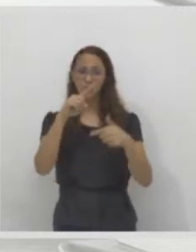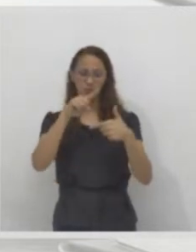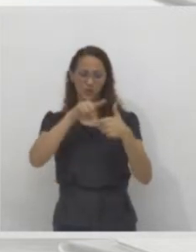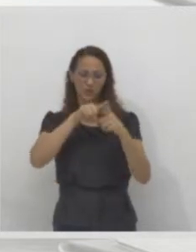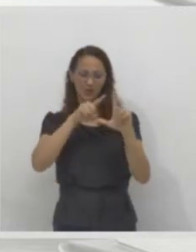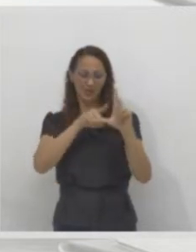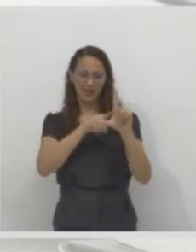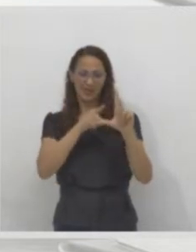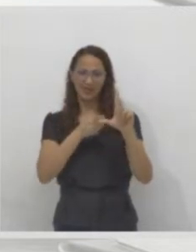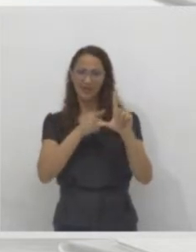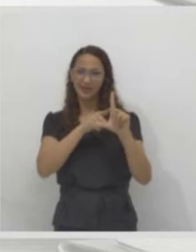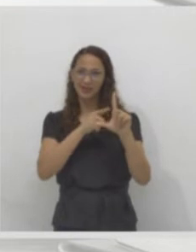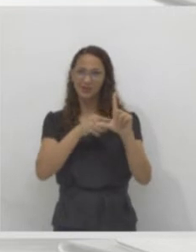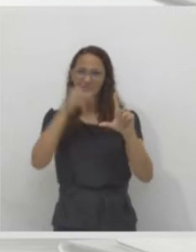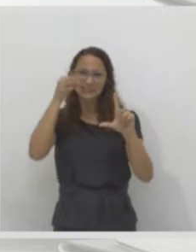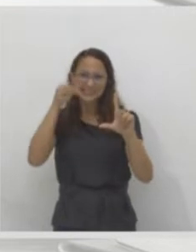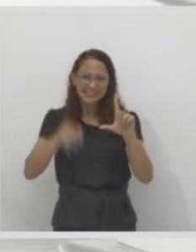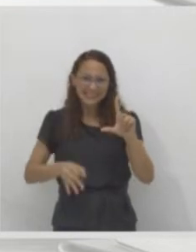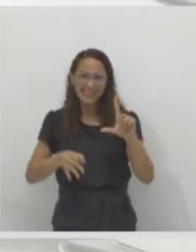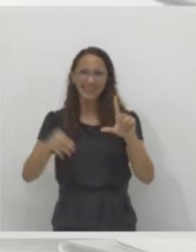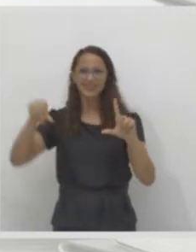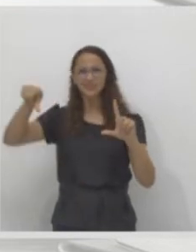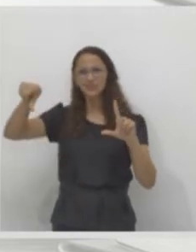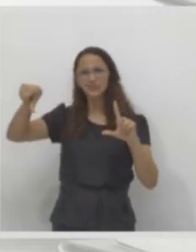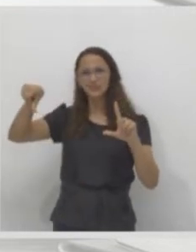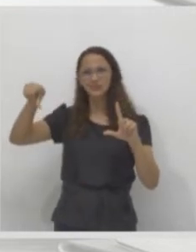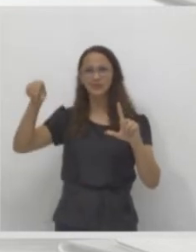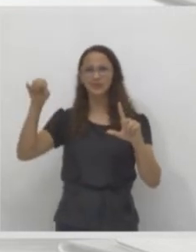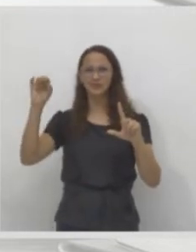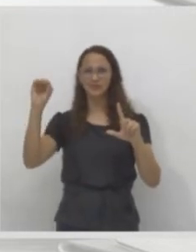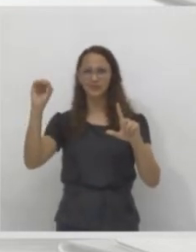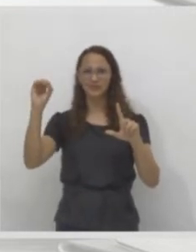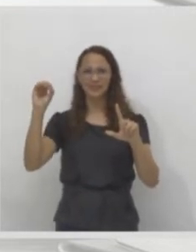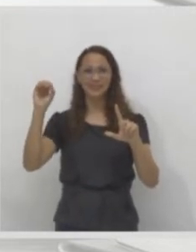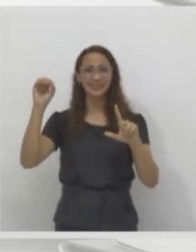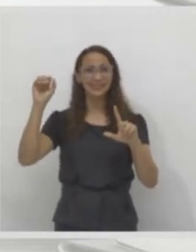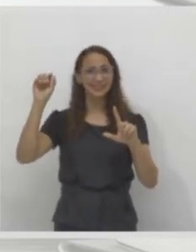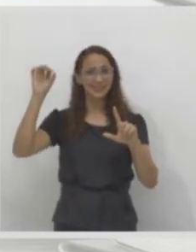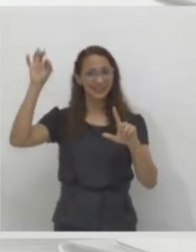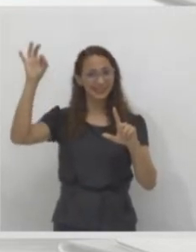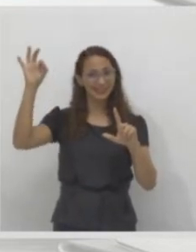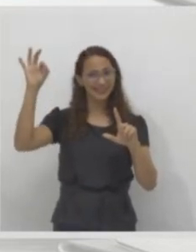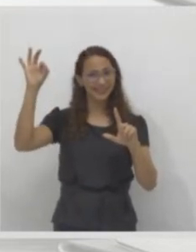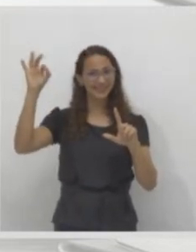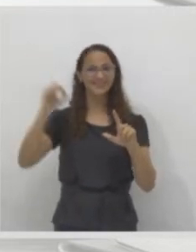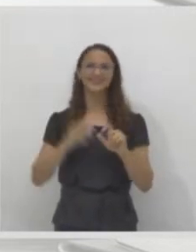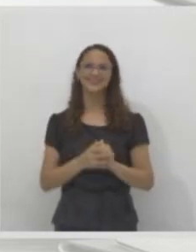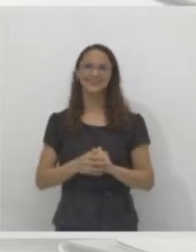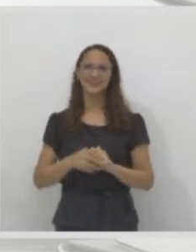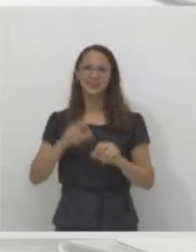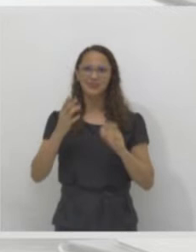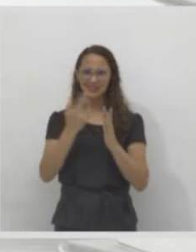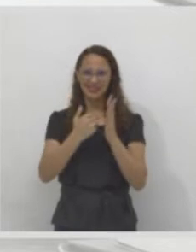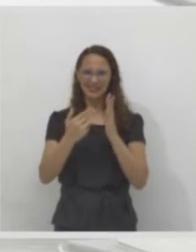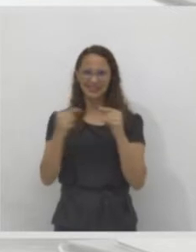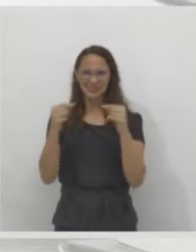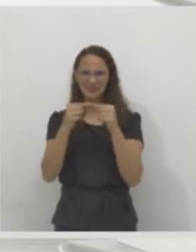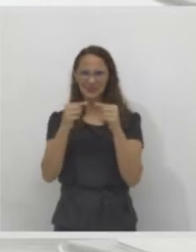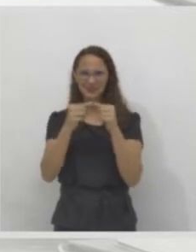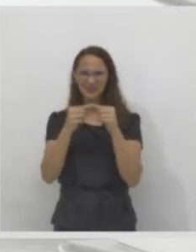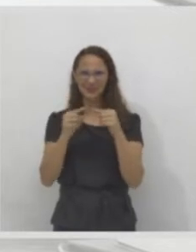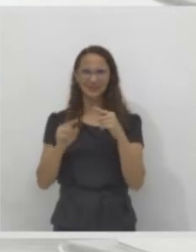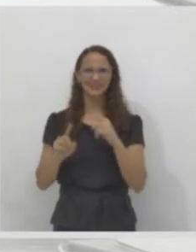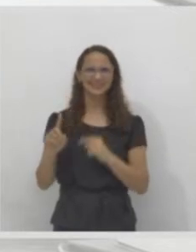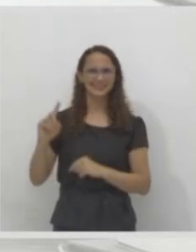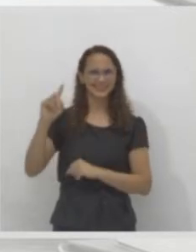exatamente 90 graus. E muitas vezes é identificada com essa imagem, tá? Que é uma imagem do plano